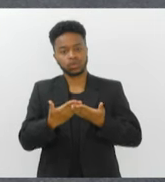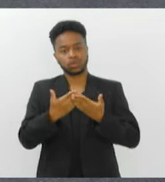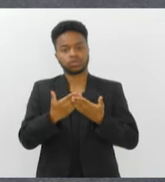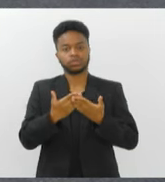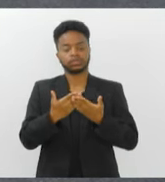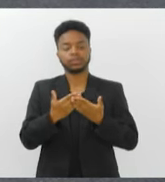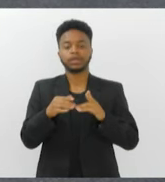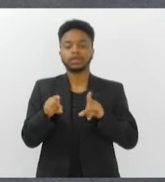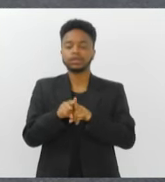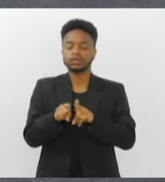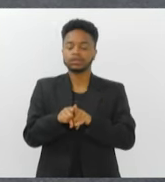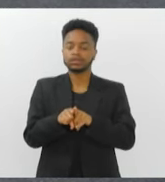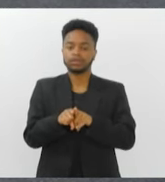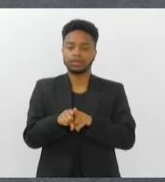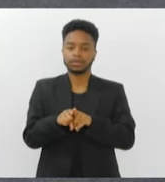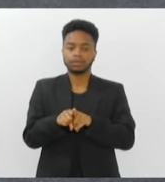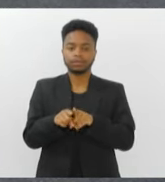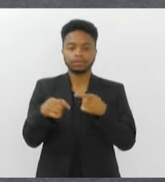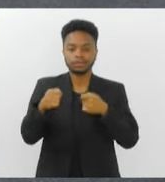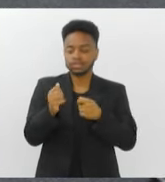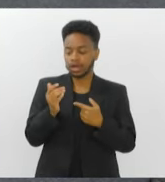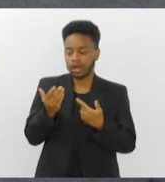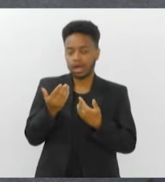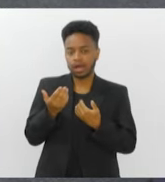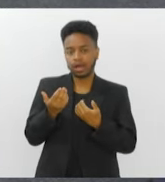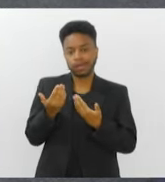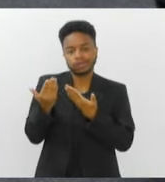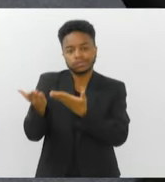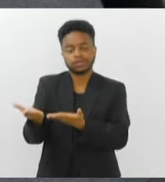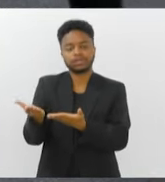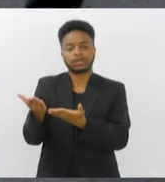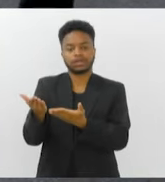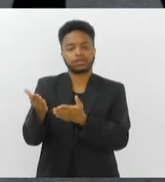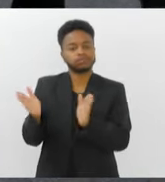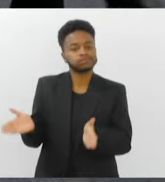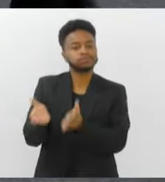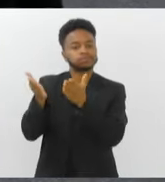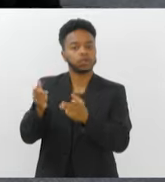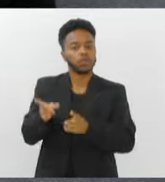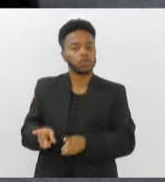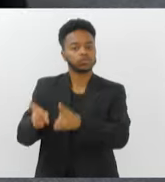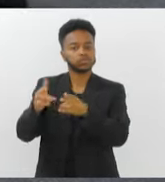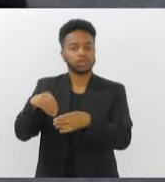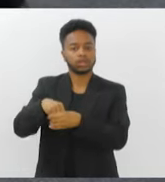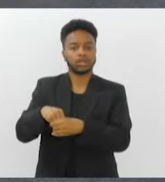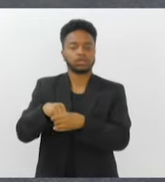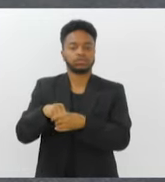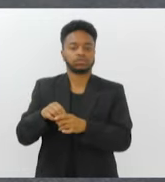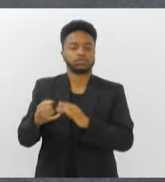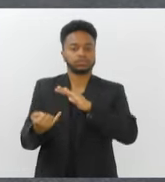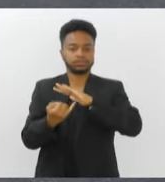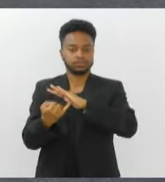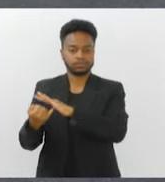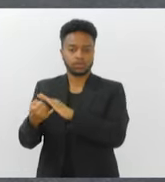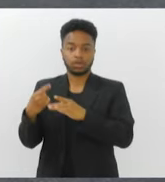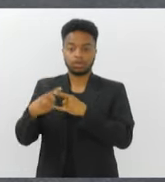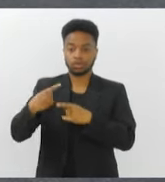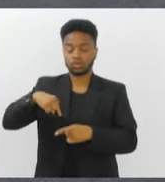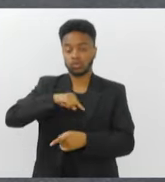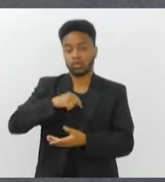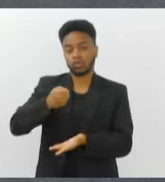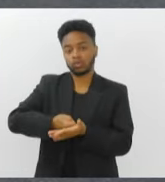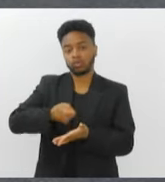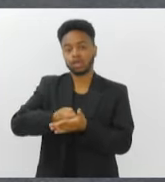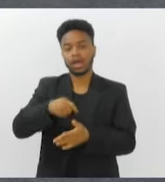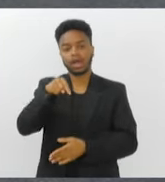garantir condições para que eles permaneçam nessas instituições. A gente tem lutado muito aqui nesse Parlamento para